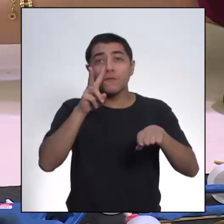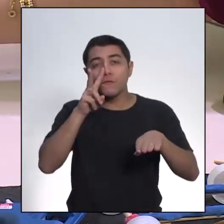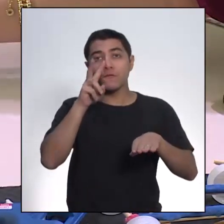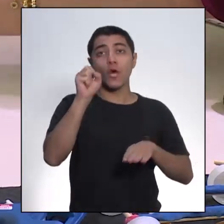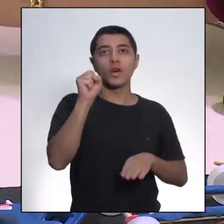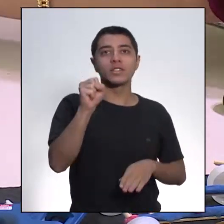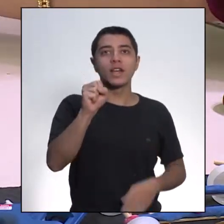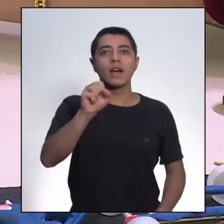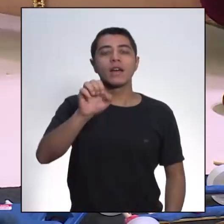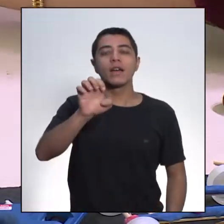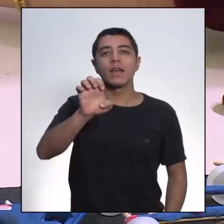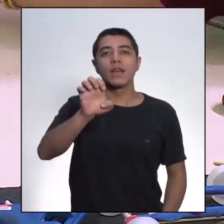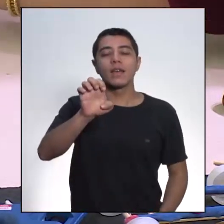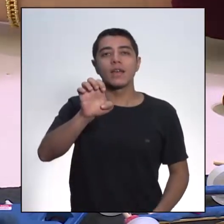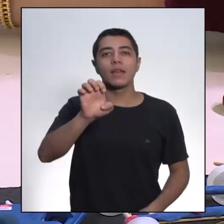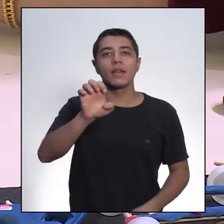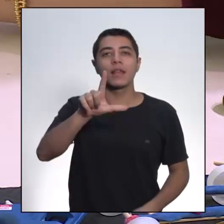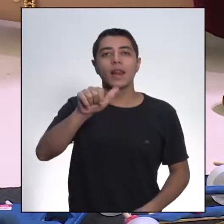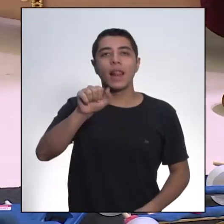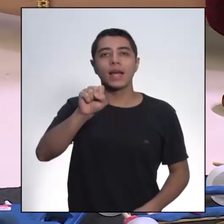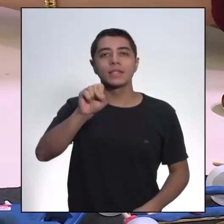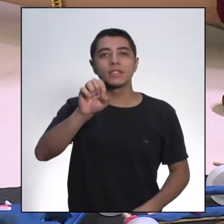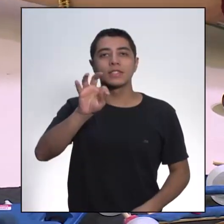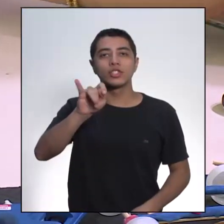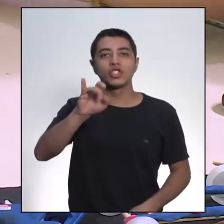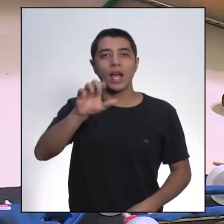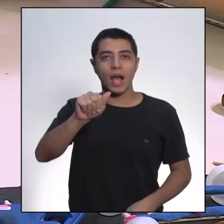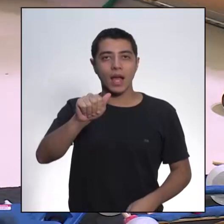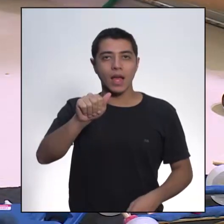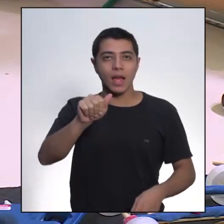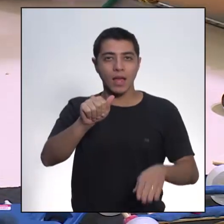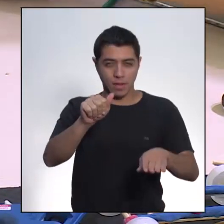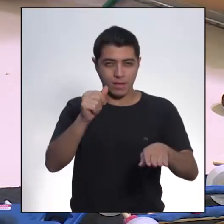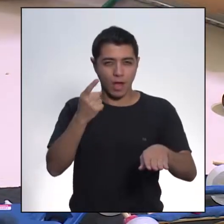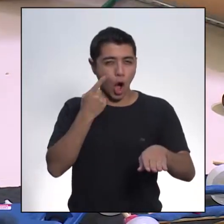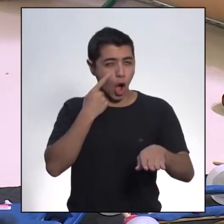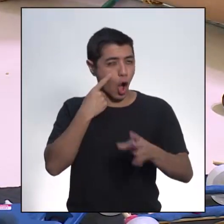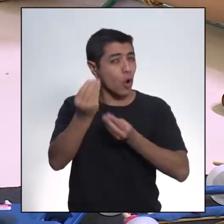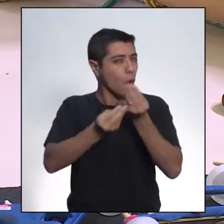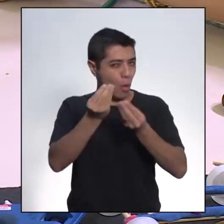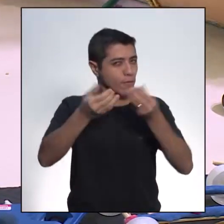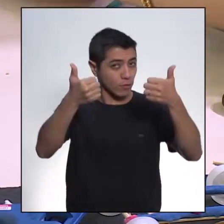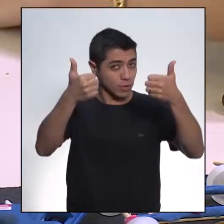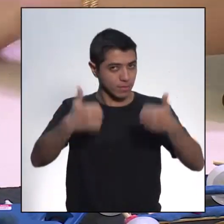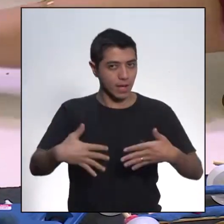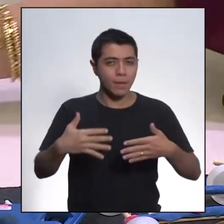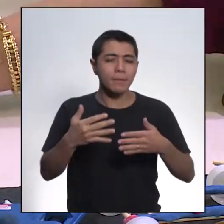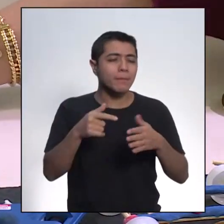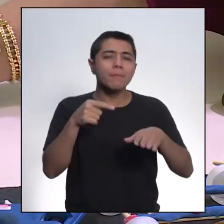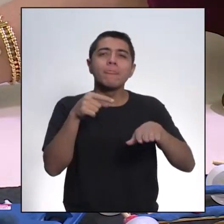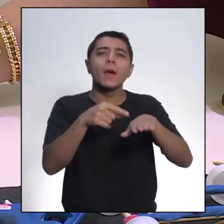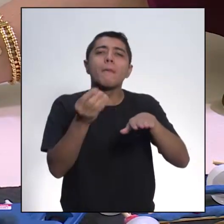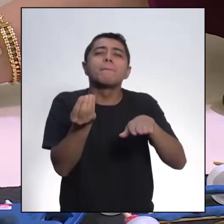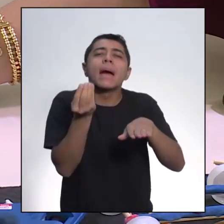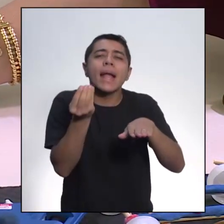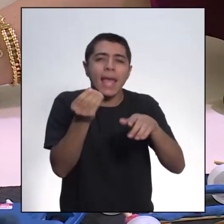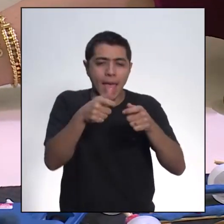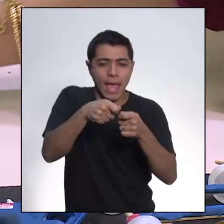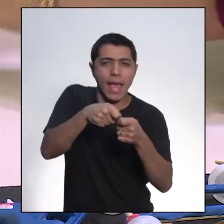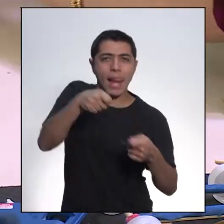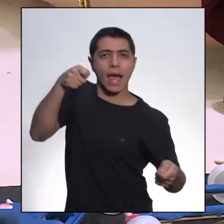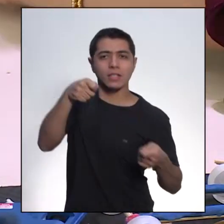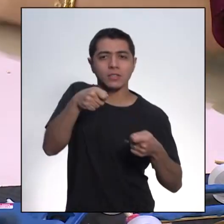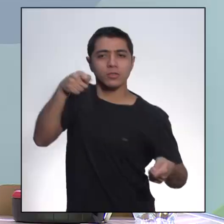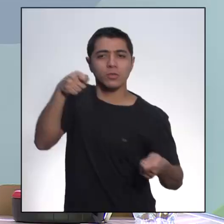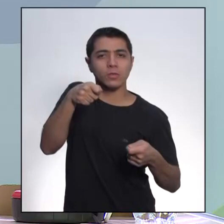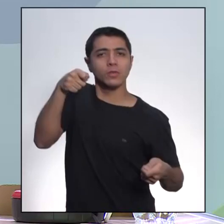assim. Ó, eu vou trazer ele até aqui. Está vendo que ele está vindo? Ah, por que tem o elástico? Essa superfície é lisa. E